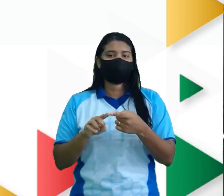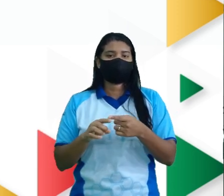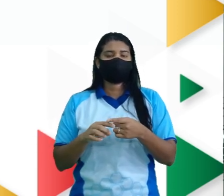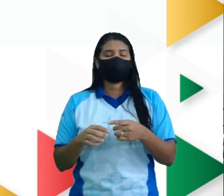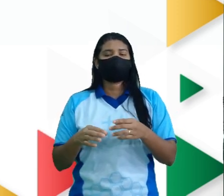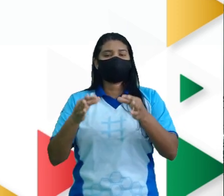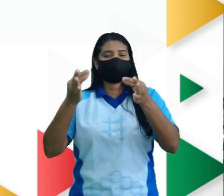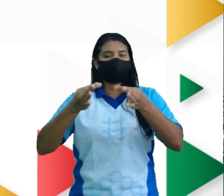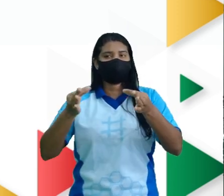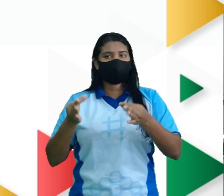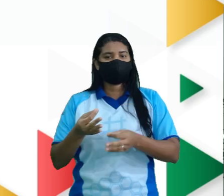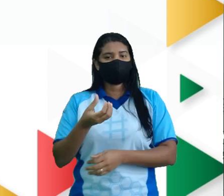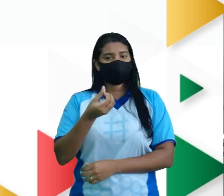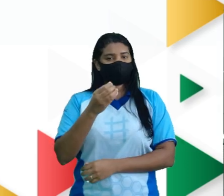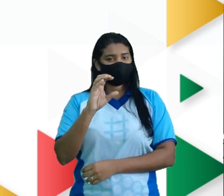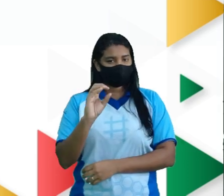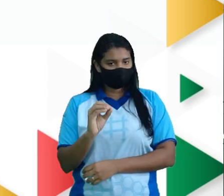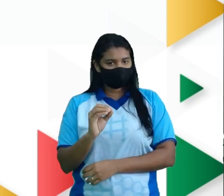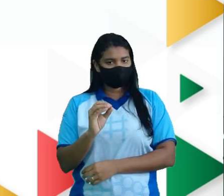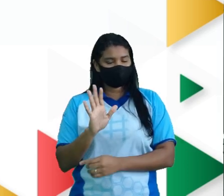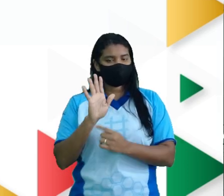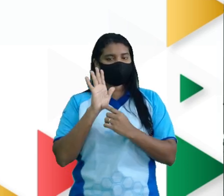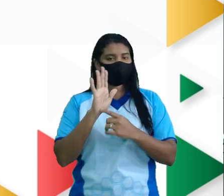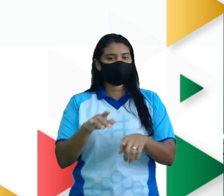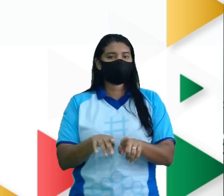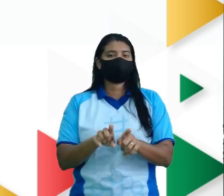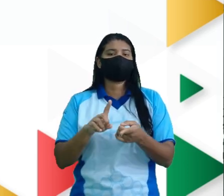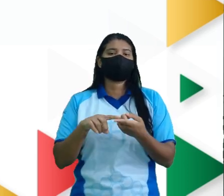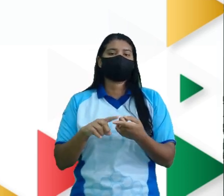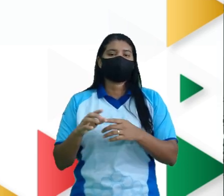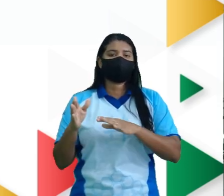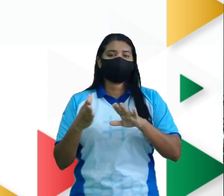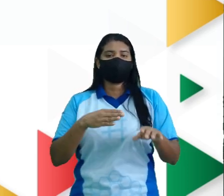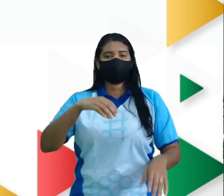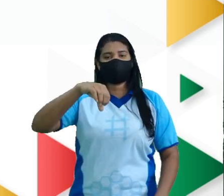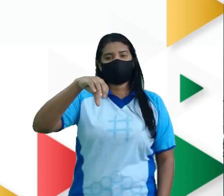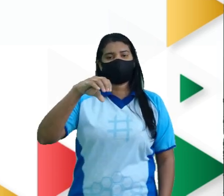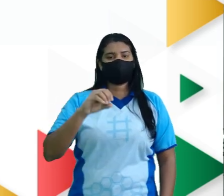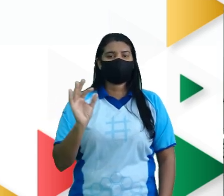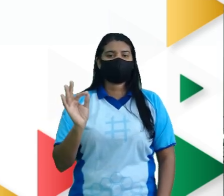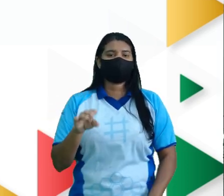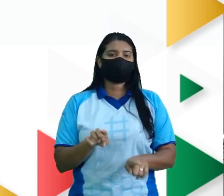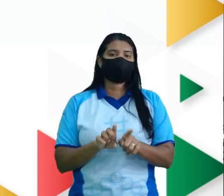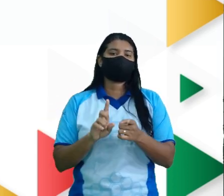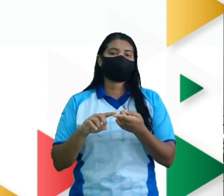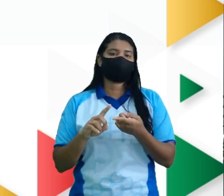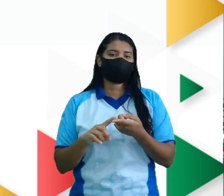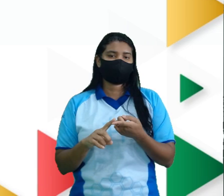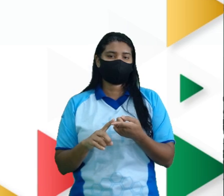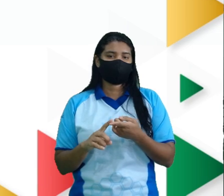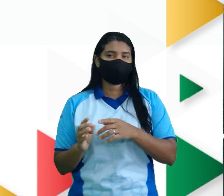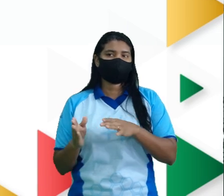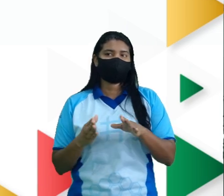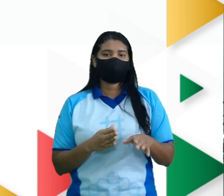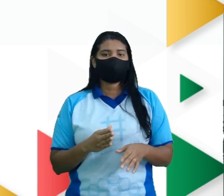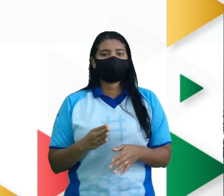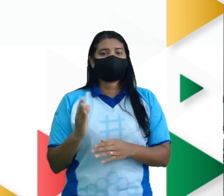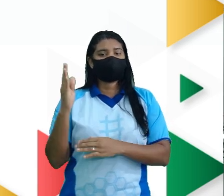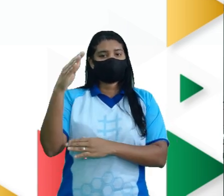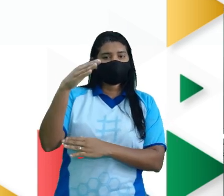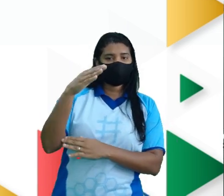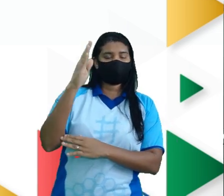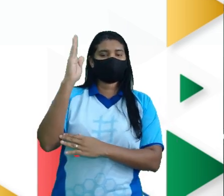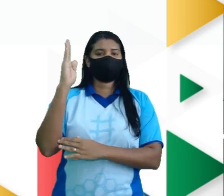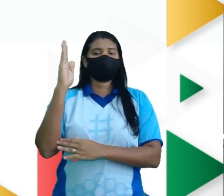perfeito. O de 60 é muito indicado também. O de 90 graus nem se fala, né? O poste não pode ficar inclinado, ele